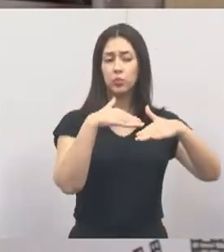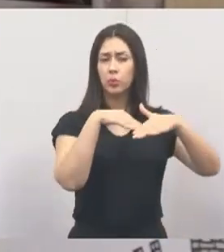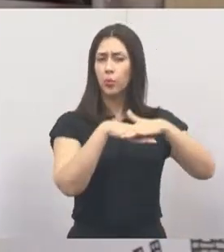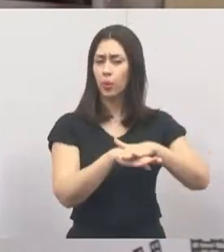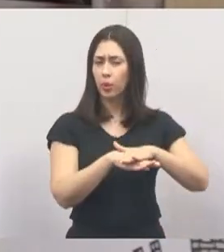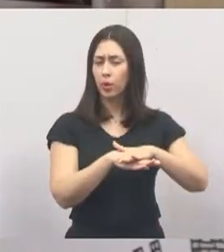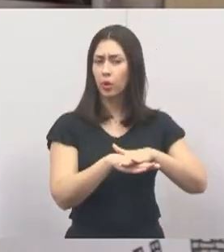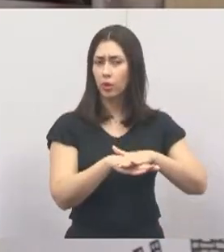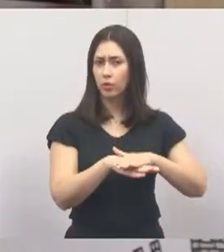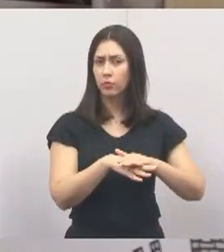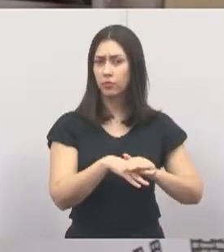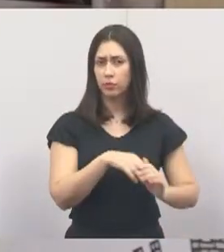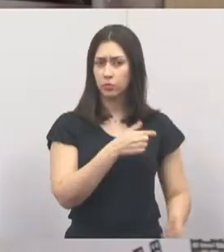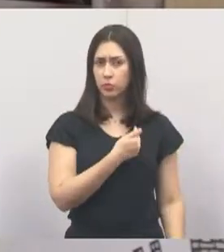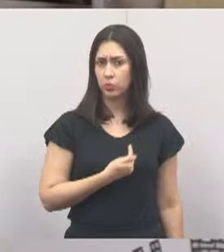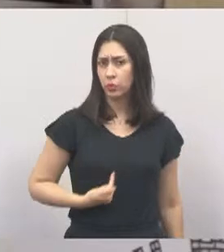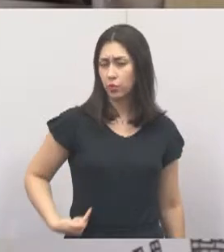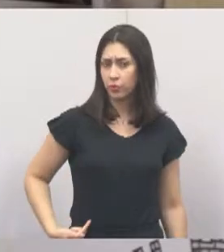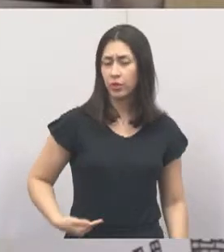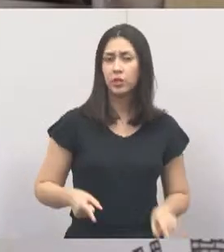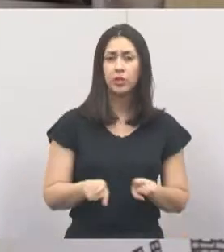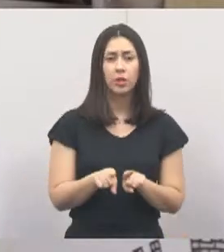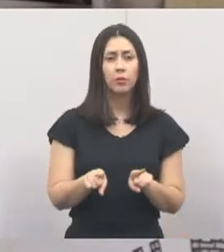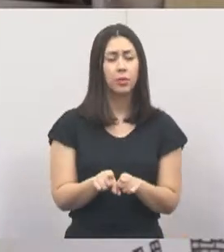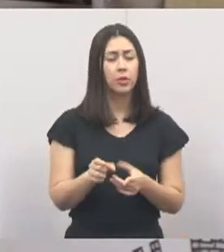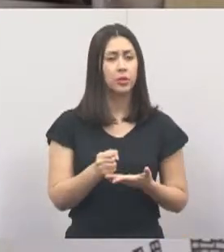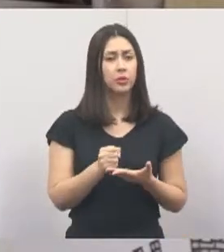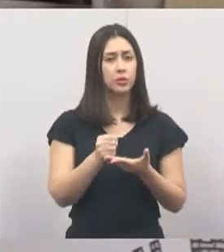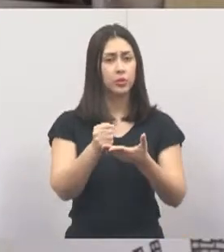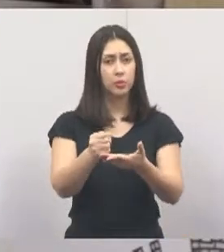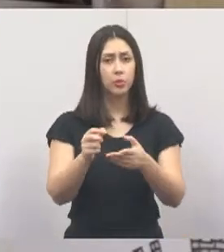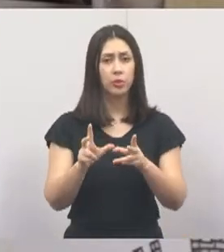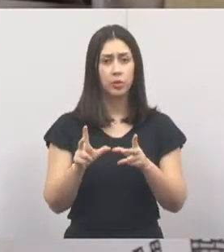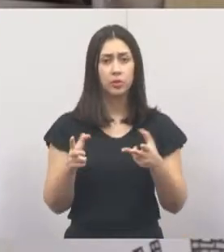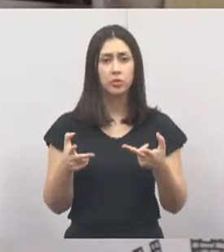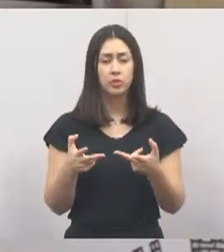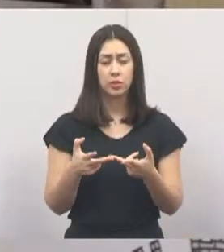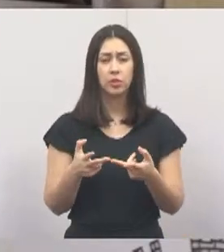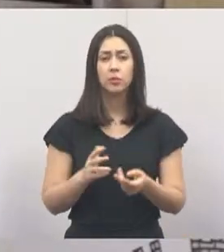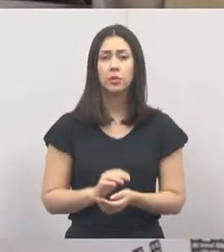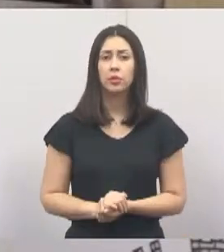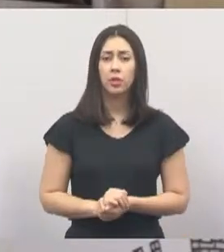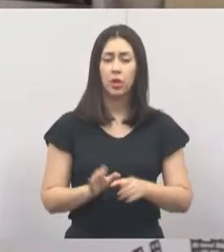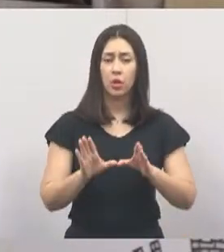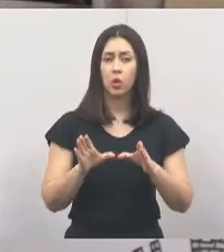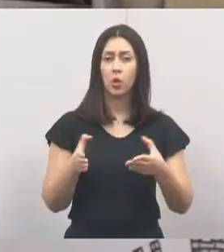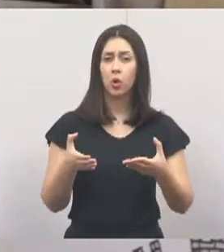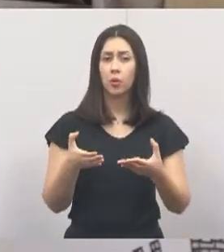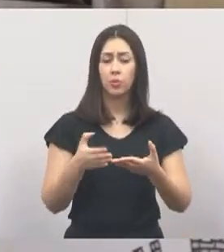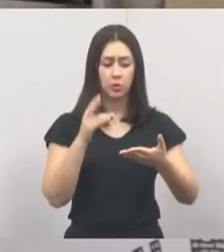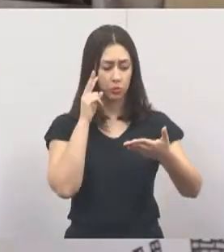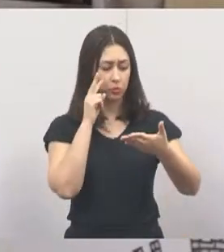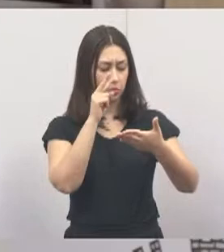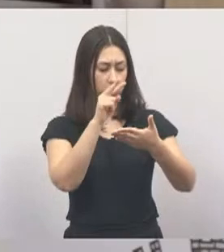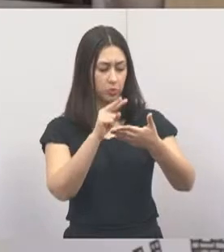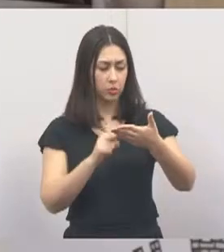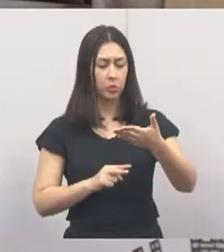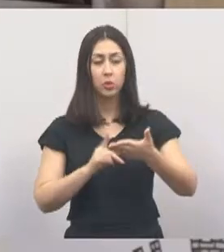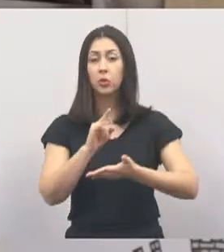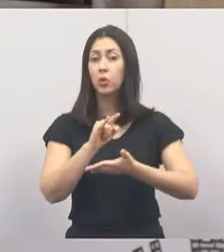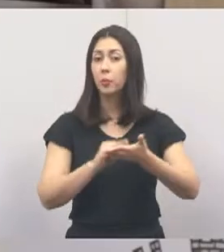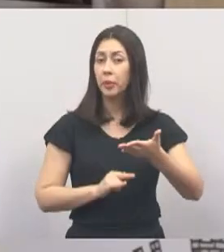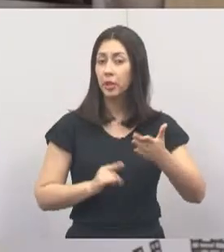Paulo e do Centro de Apoio às Câmaras, a Comissão de Avaliação de Documentos e